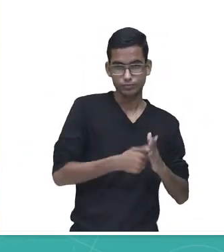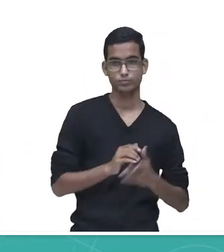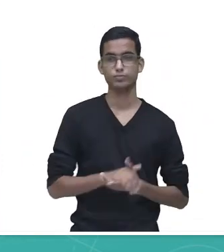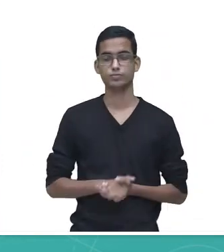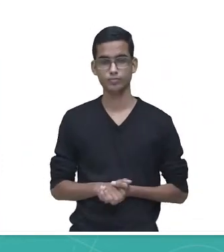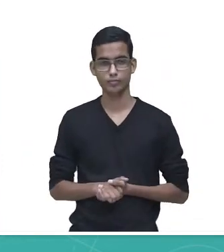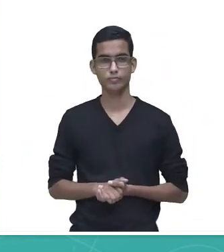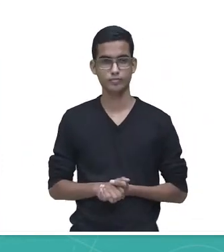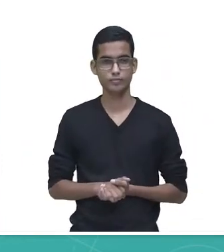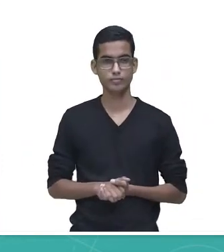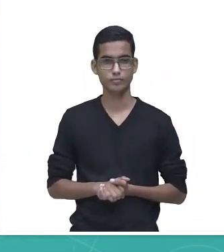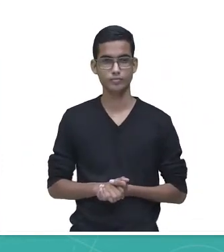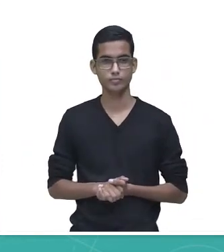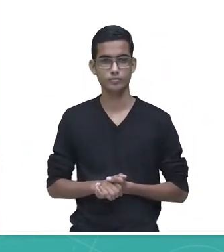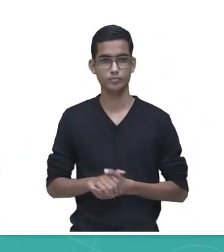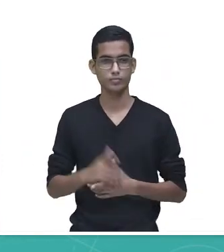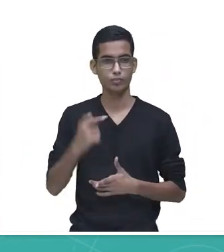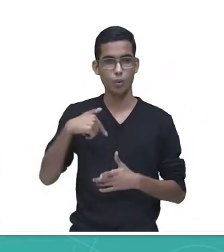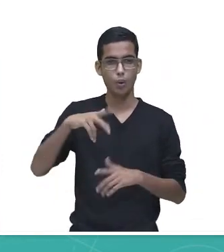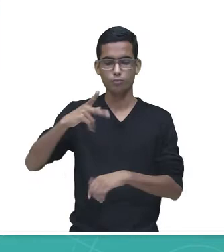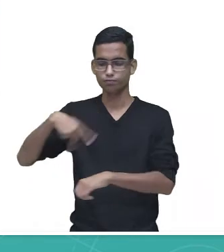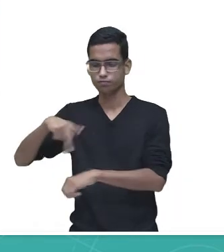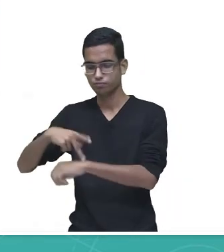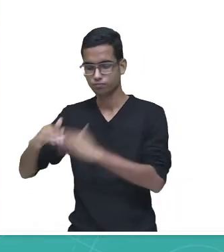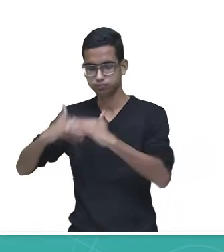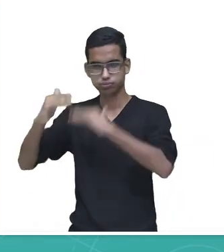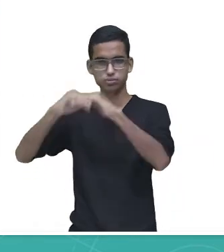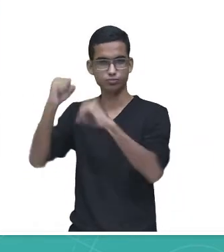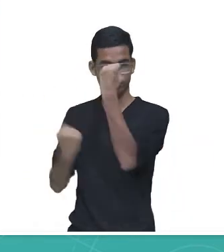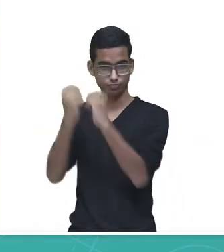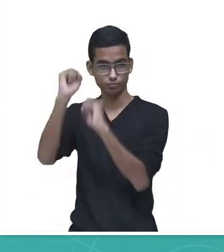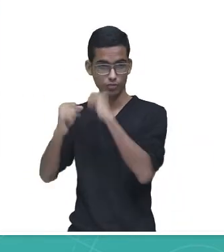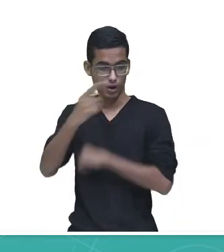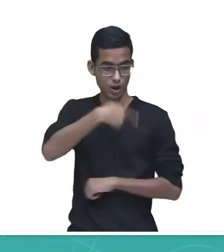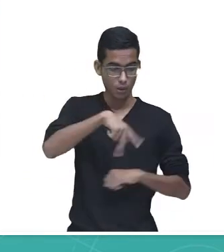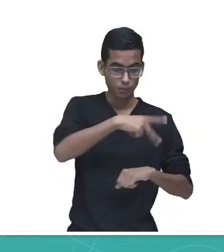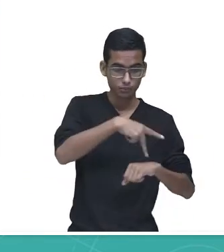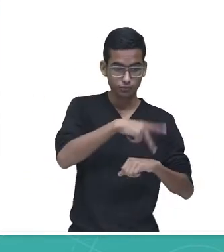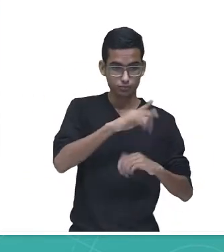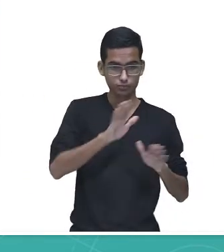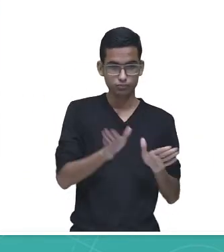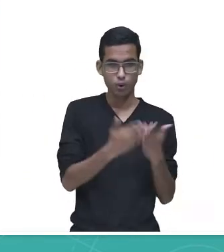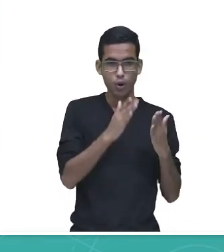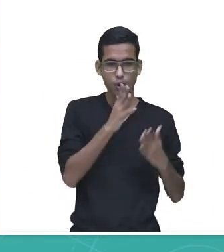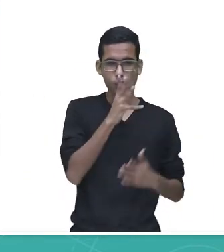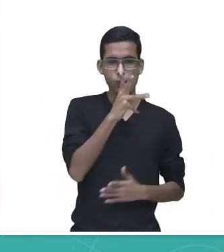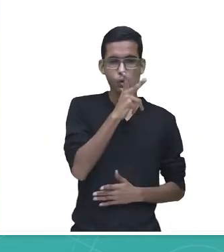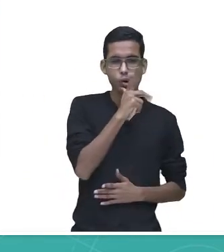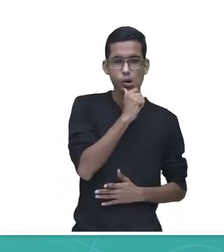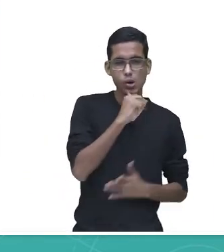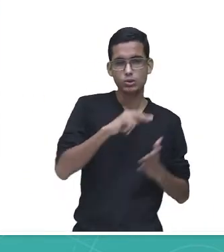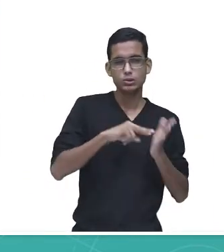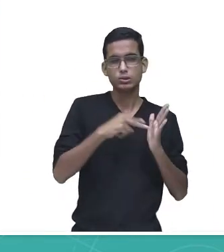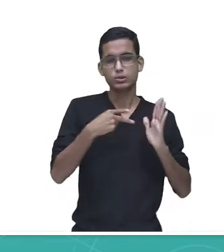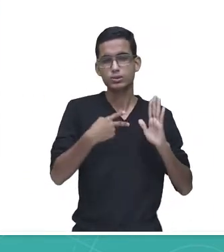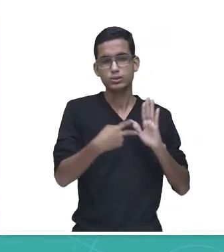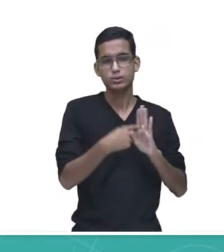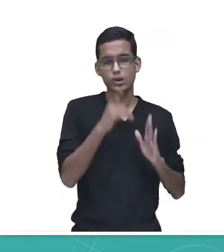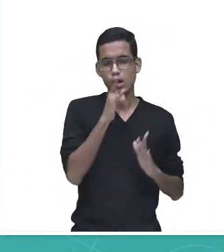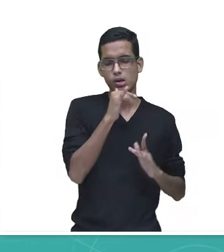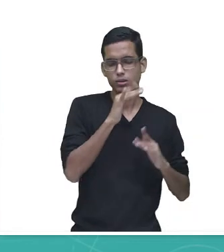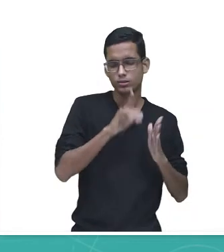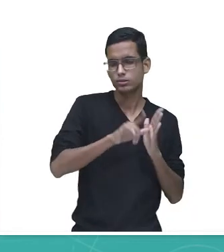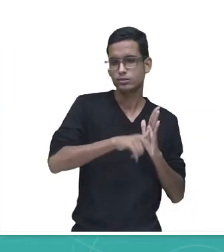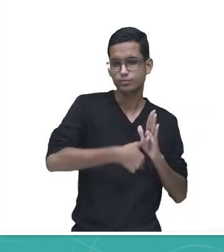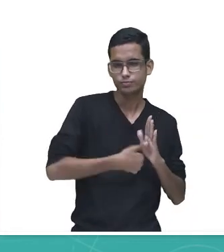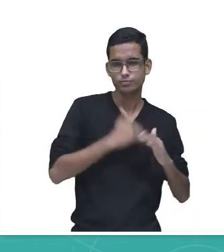Subdesenvolvido, industrializado. Países em via de desenvolvimento era a classificação antiga de subdesenvolvidos. Então,